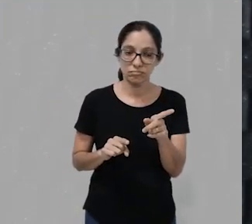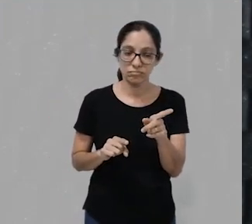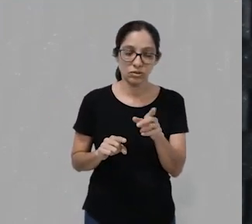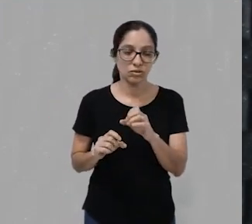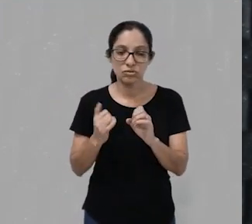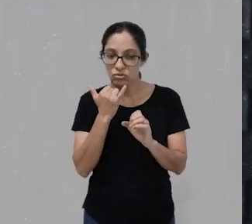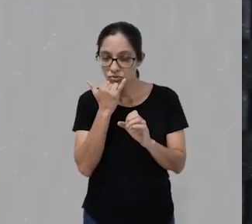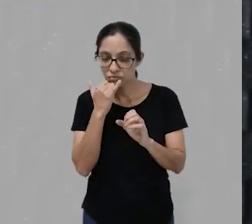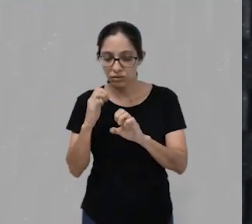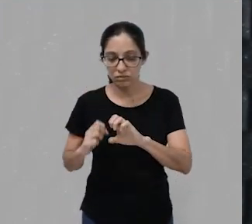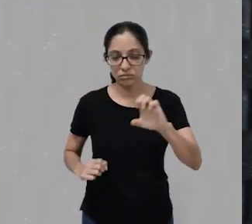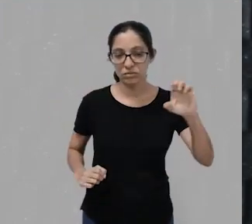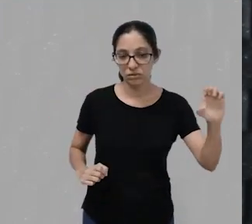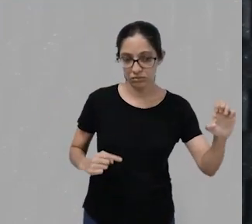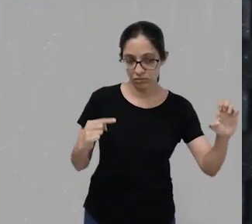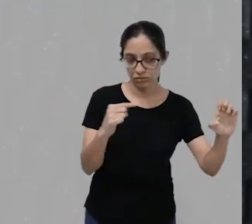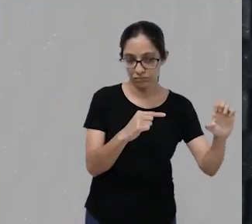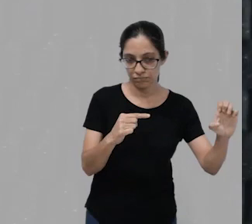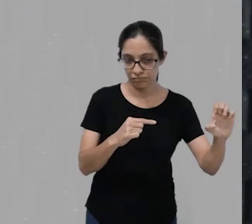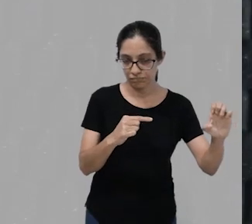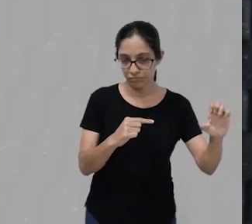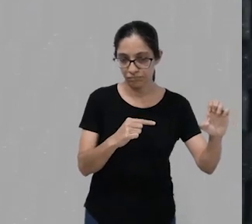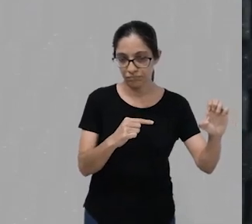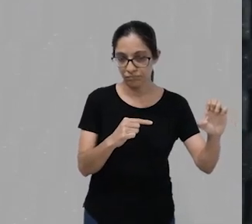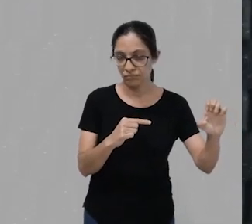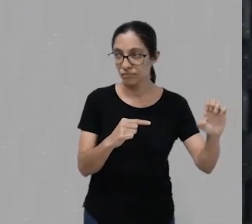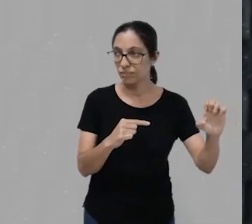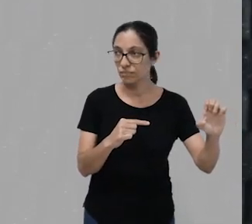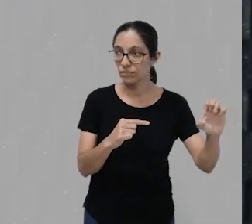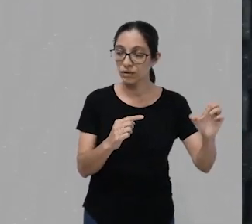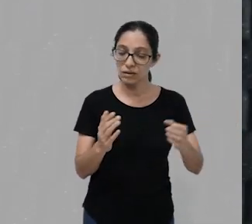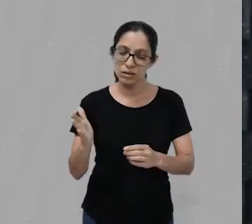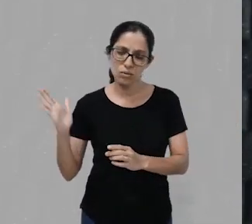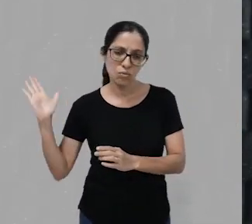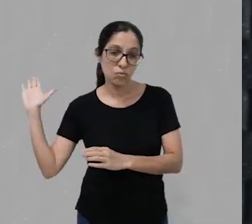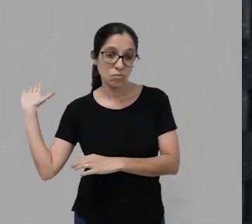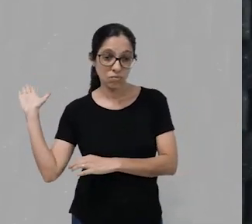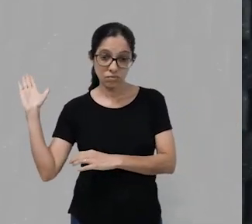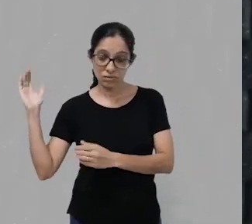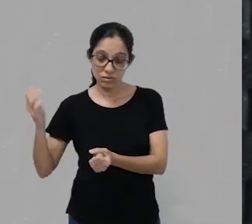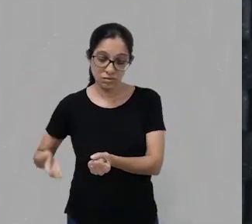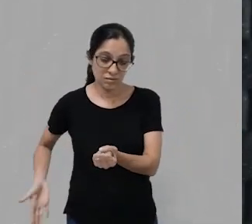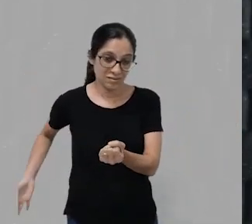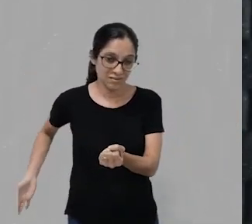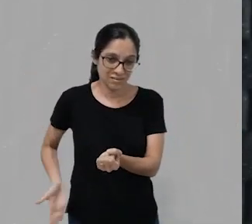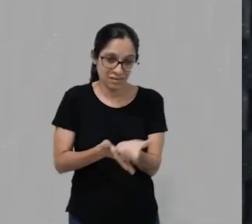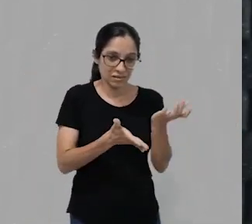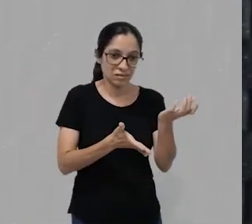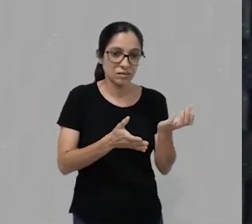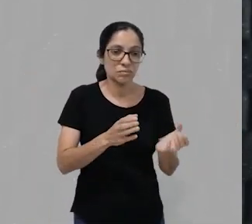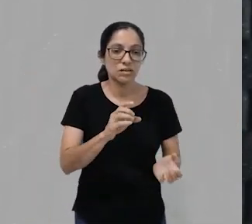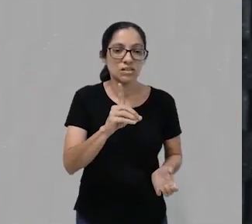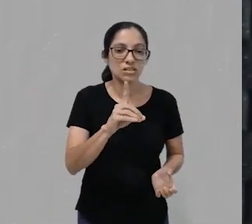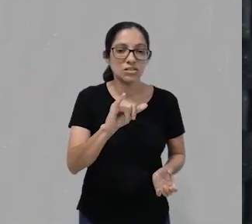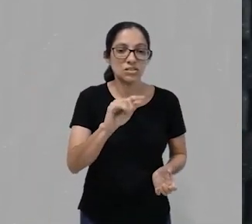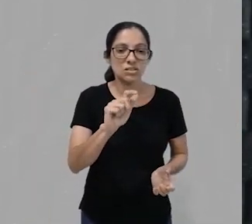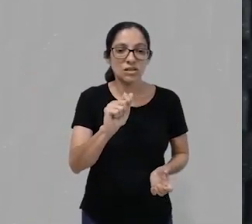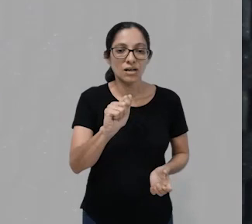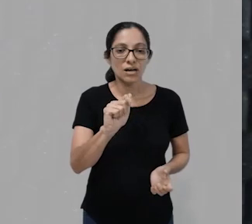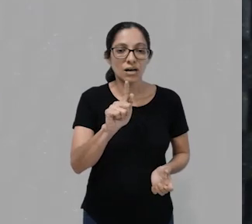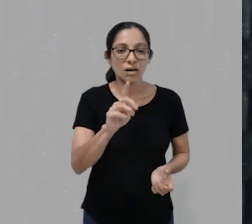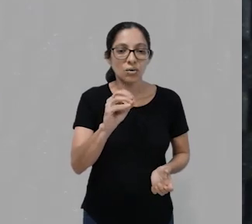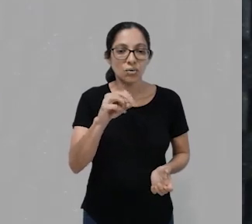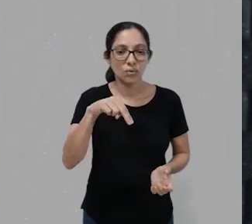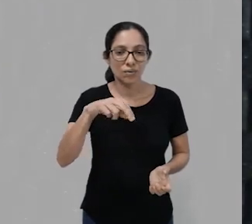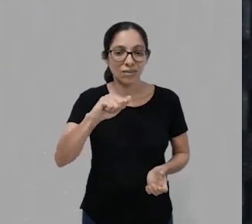lado esquerdo meu, certo? Então, o saque é sempre em diagonal. Professor, se eu